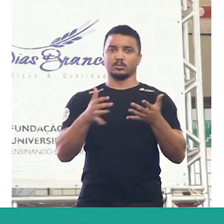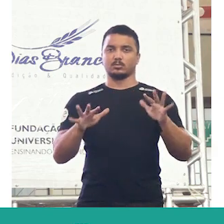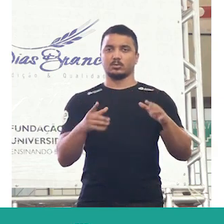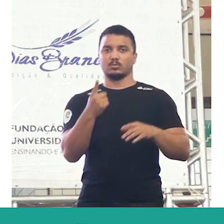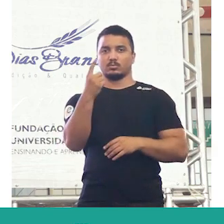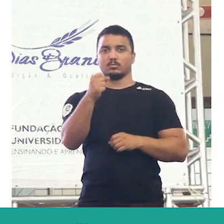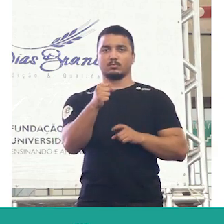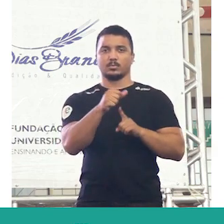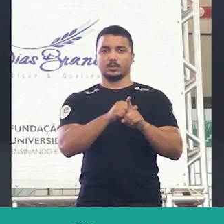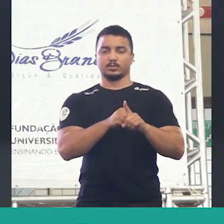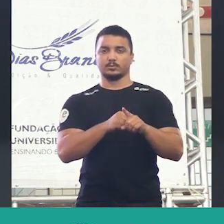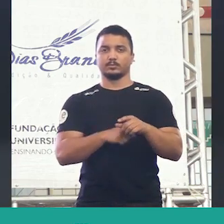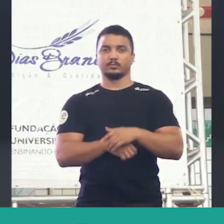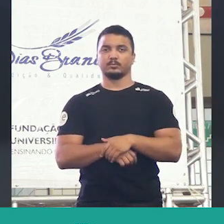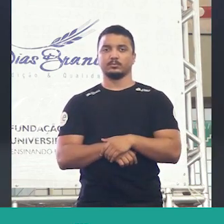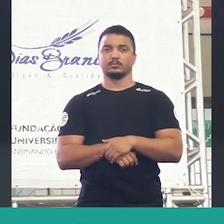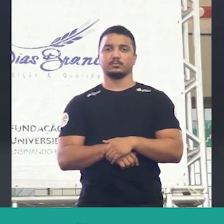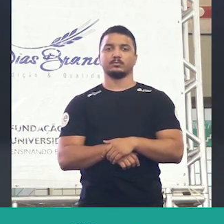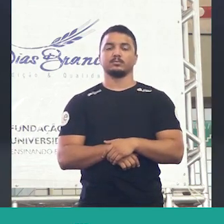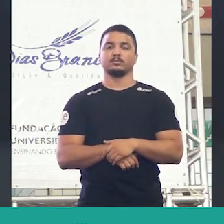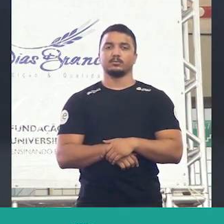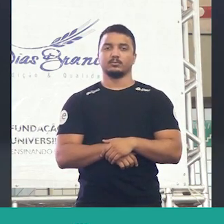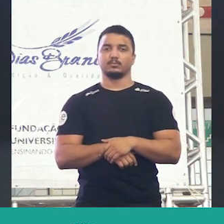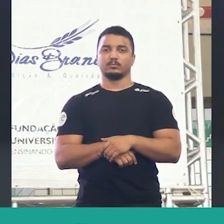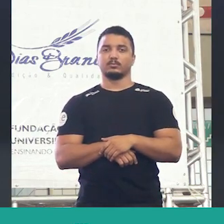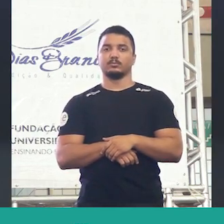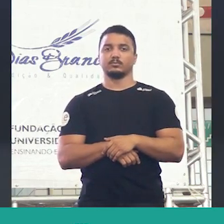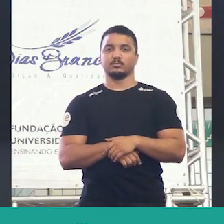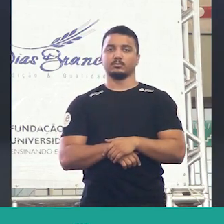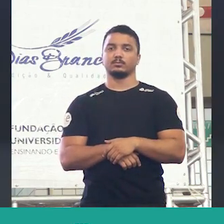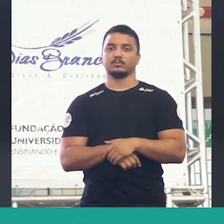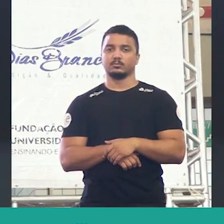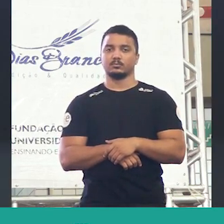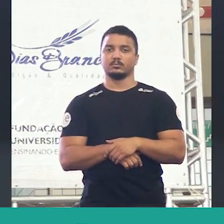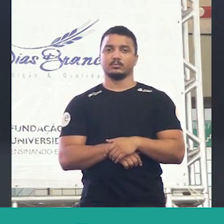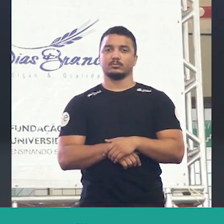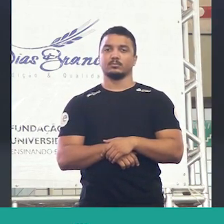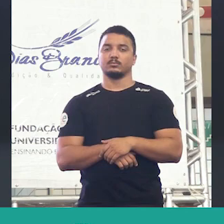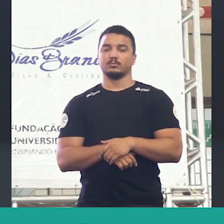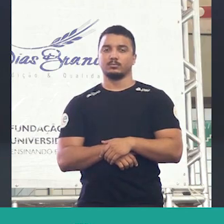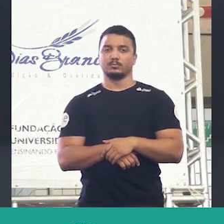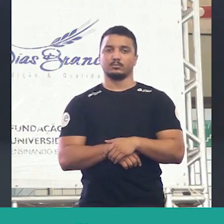mês. Certo? Deixa eu ver se eu pergunto se tem alguma coisa a ver.